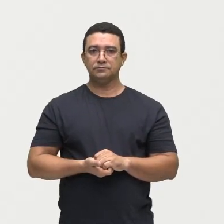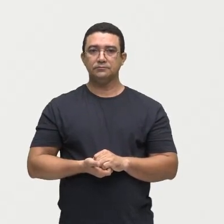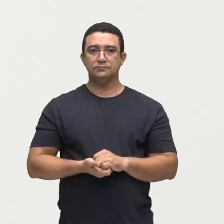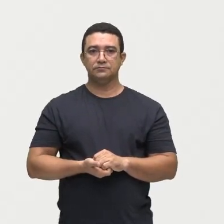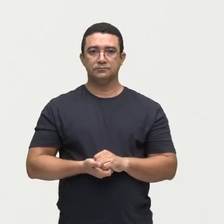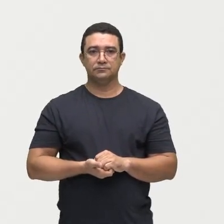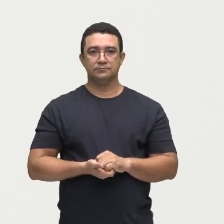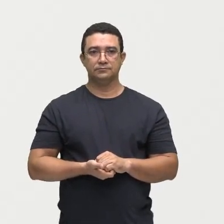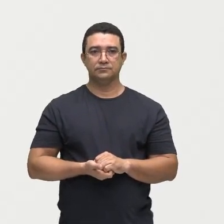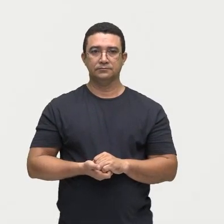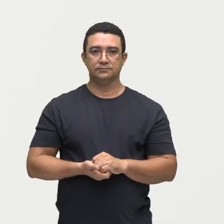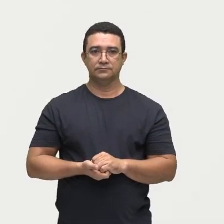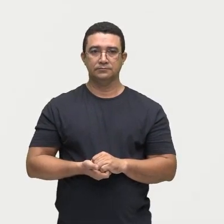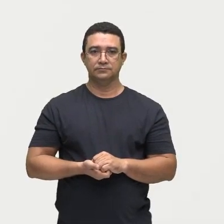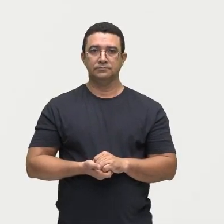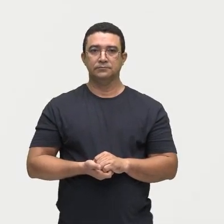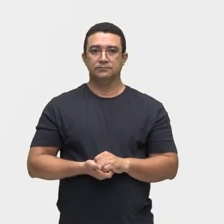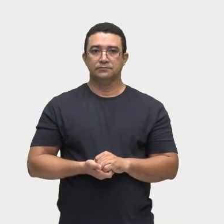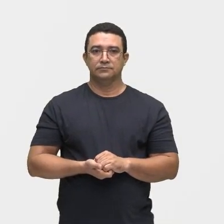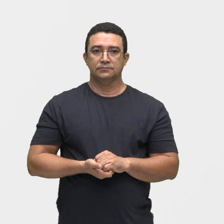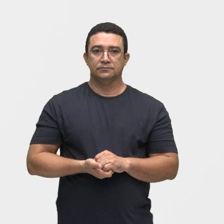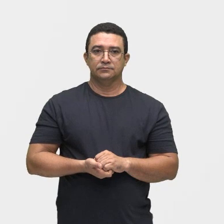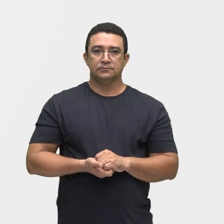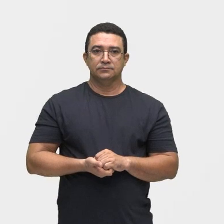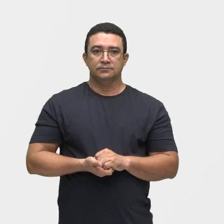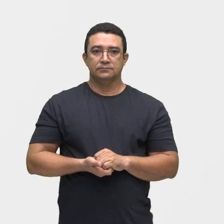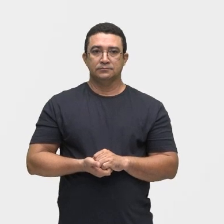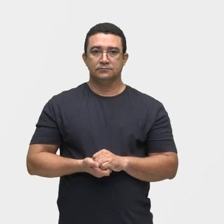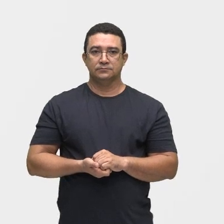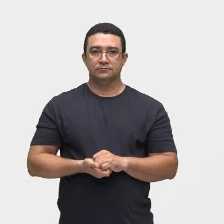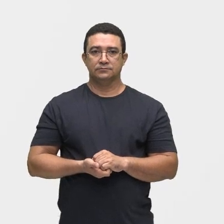relação com o pronome relativo.